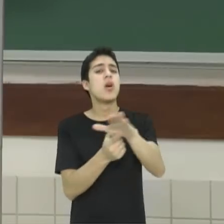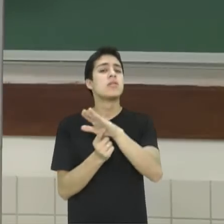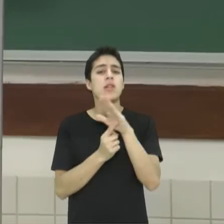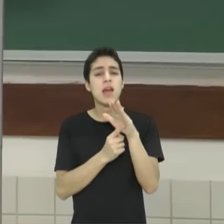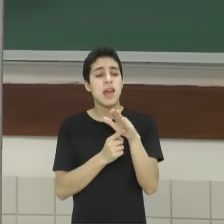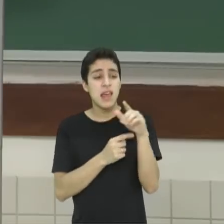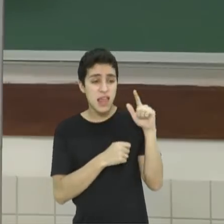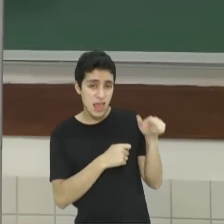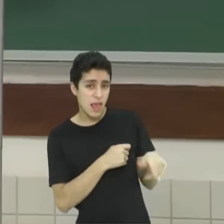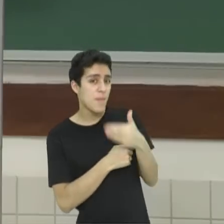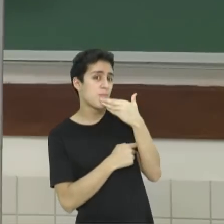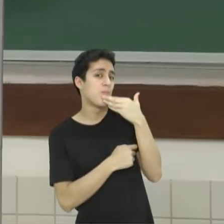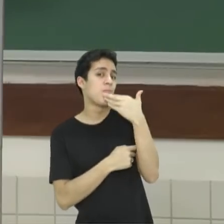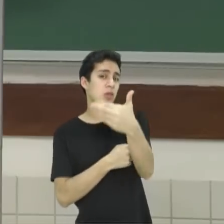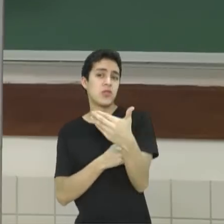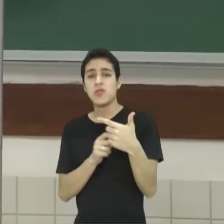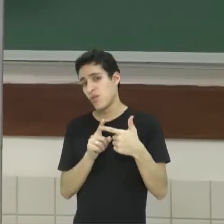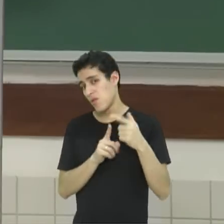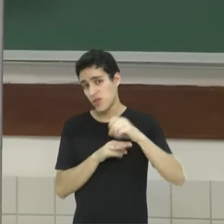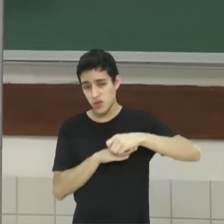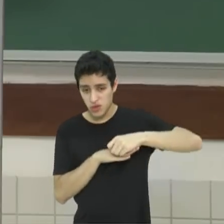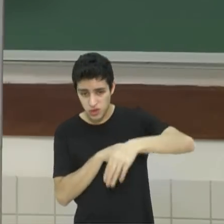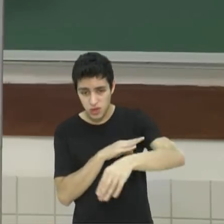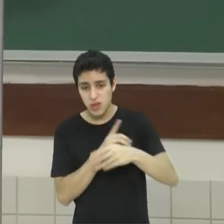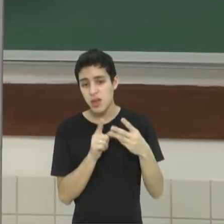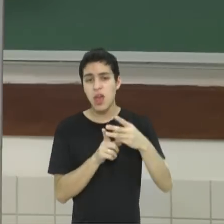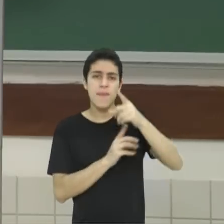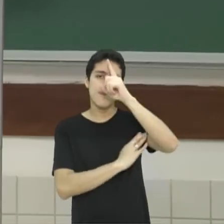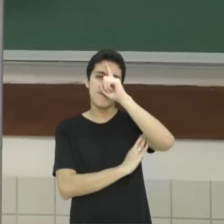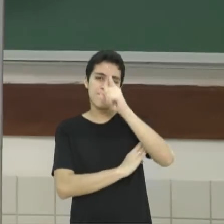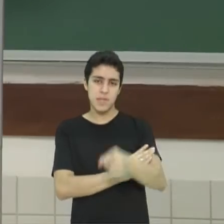está fazendo um pedido, uma dica, uma ordem.